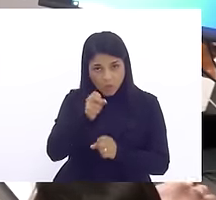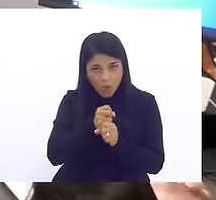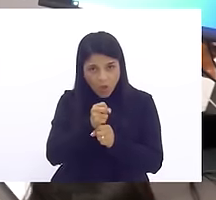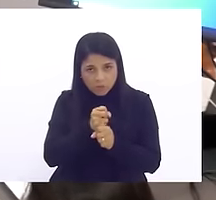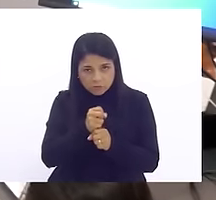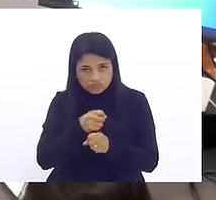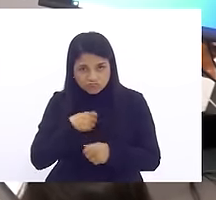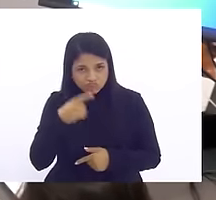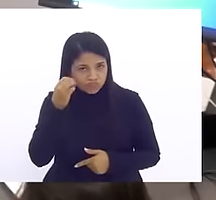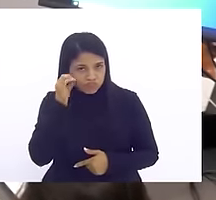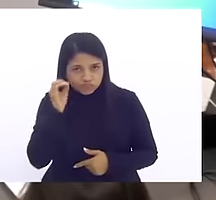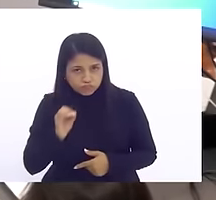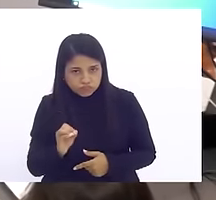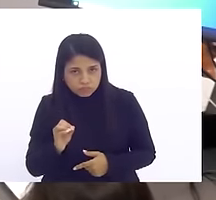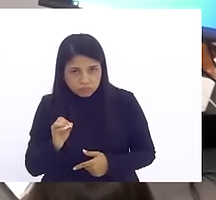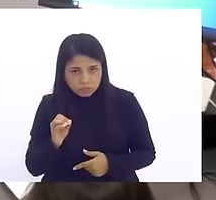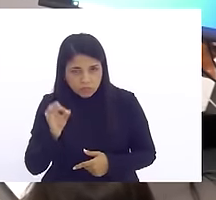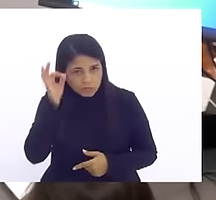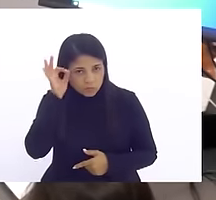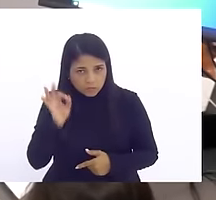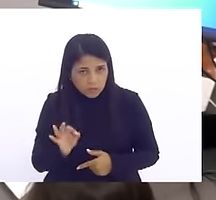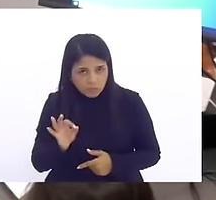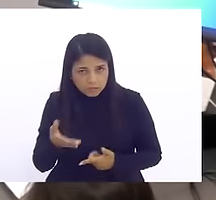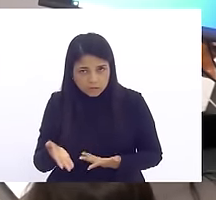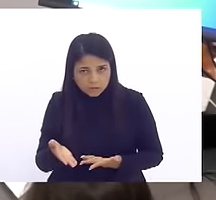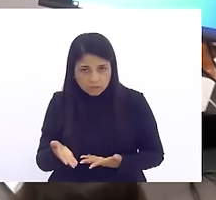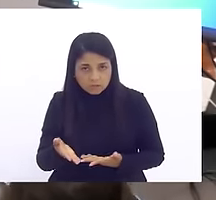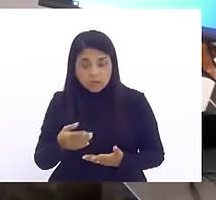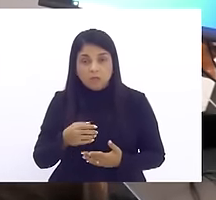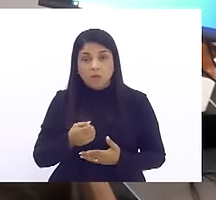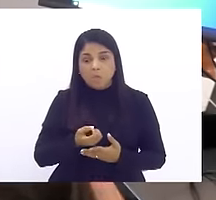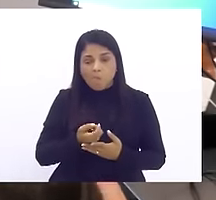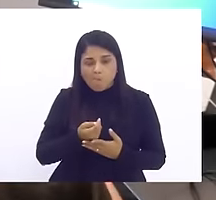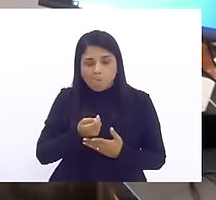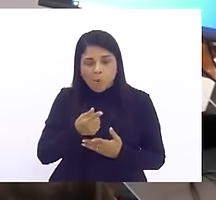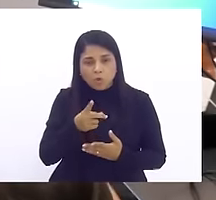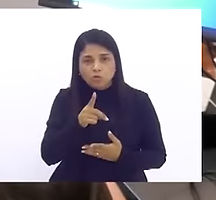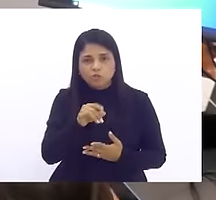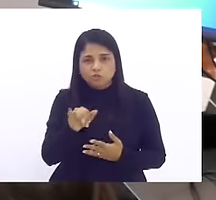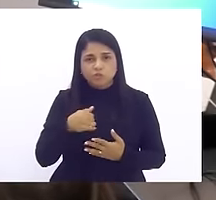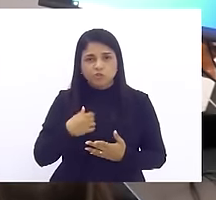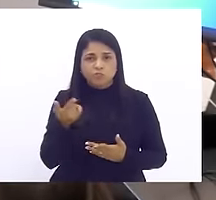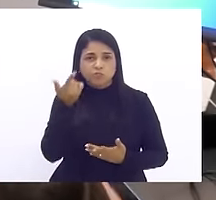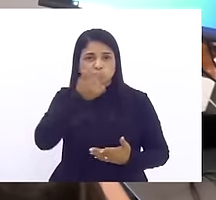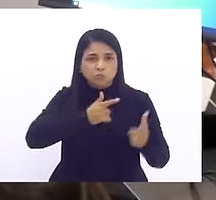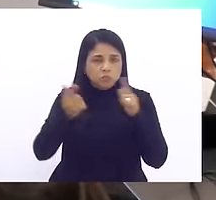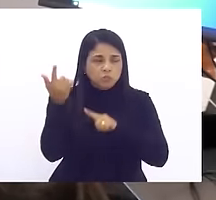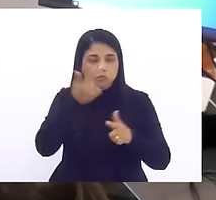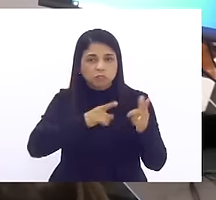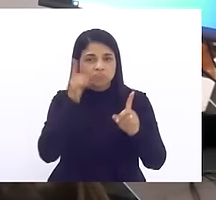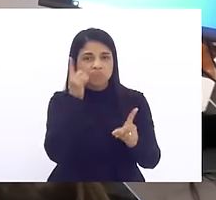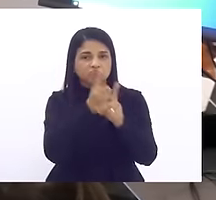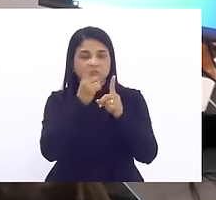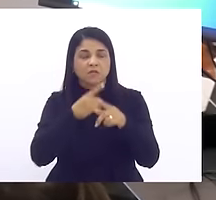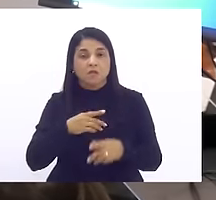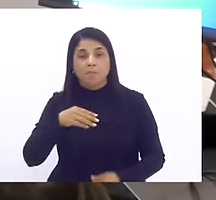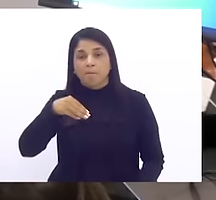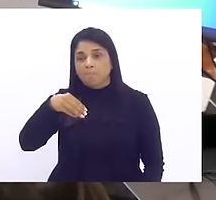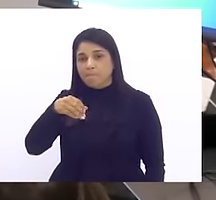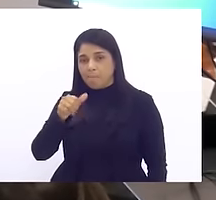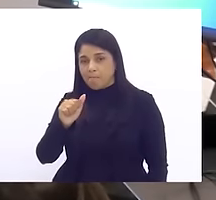e a gente em poucos dias conseguimos revelar toda essa máfia que tá colocada